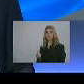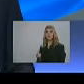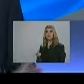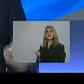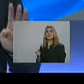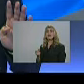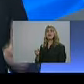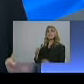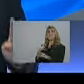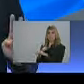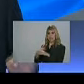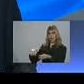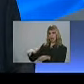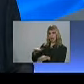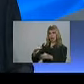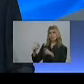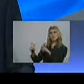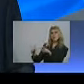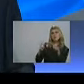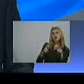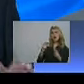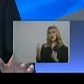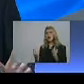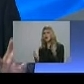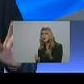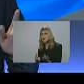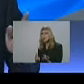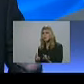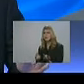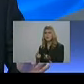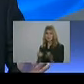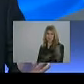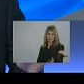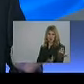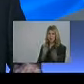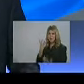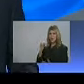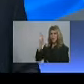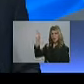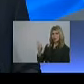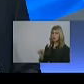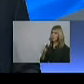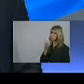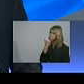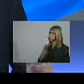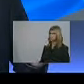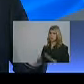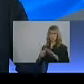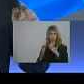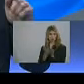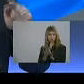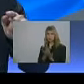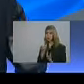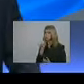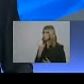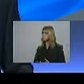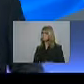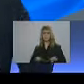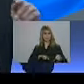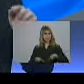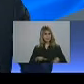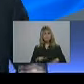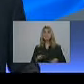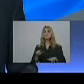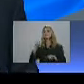cidade, cerca de 40% de jovens que nem estudam e nem trabalham. A prefeitura pode fazer muito